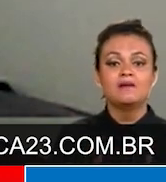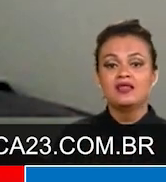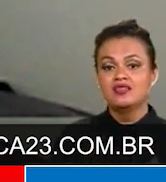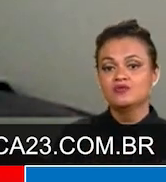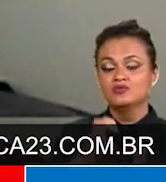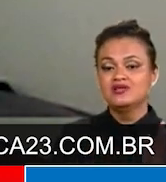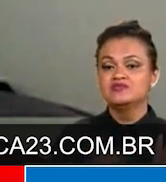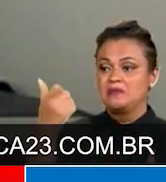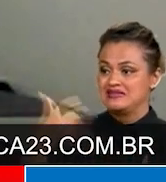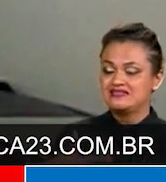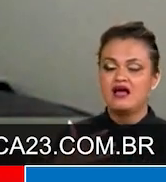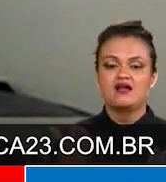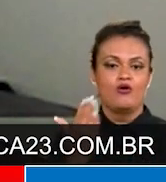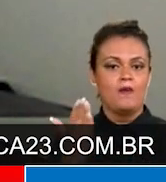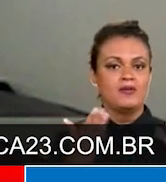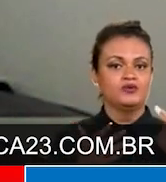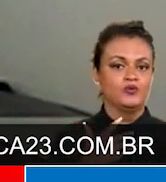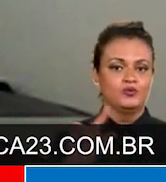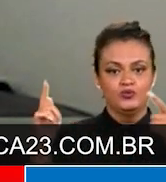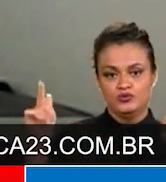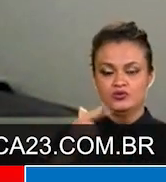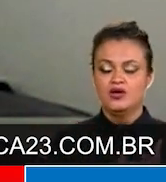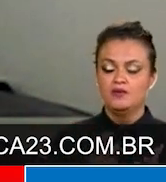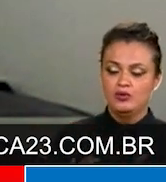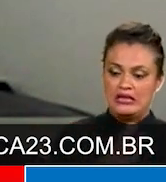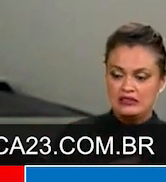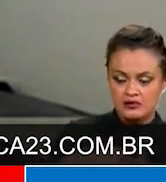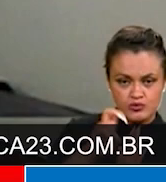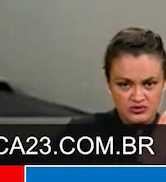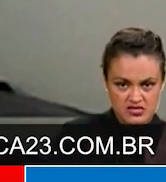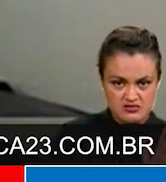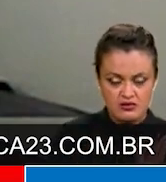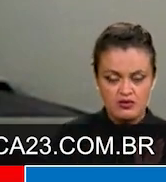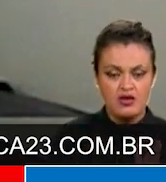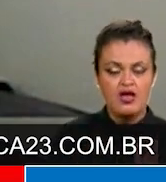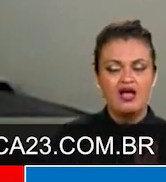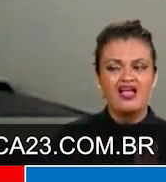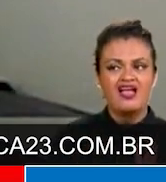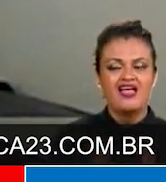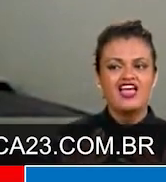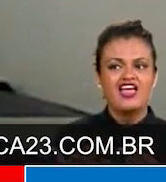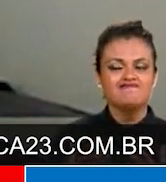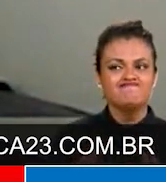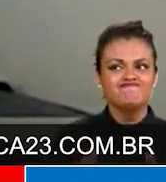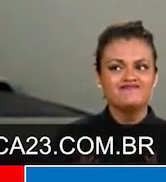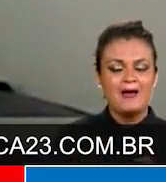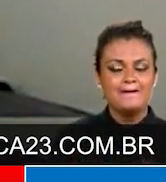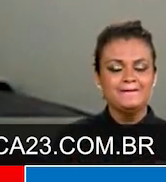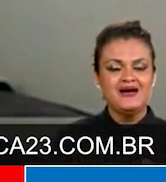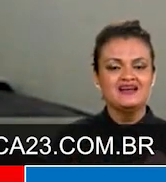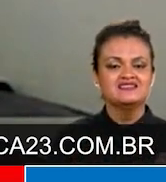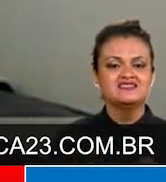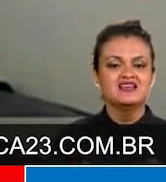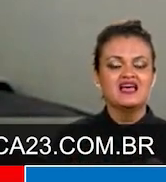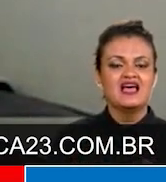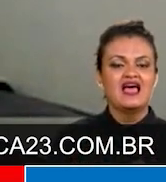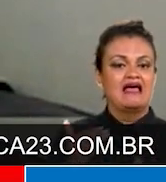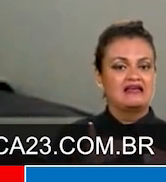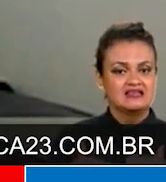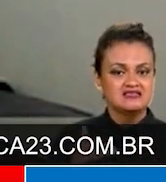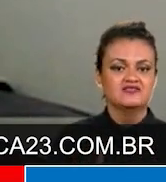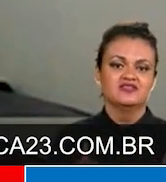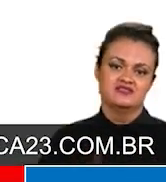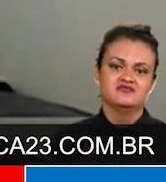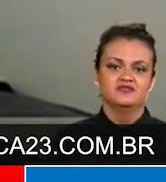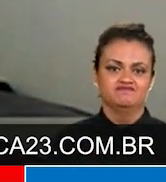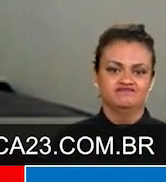maior sobre outras bases tributáveis, porque a tributação sobre consumo, ela é, na essência, mais regressiva que a tributação sobre